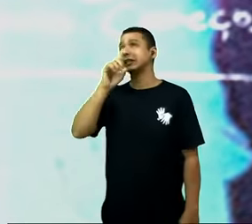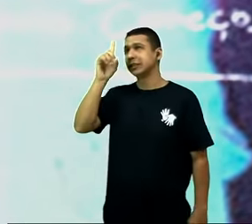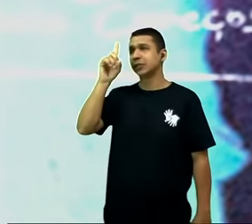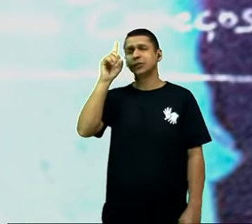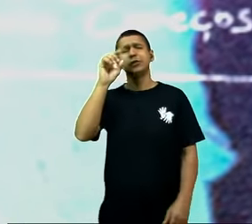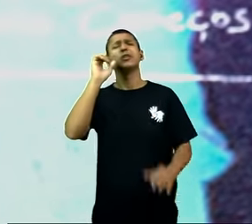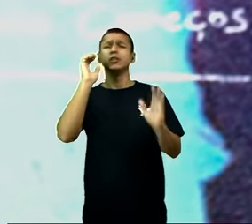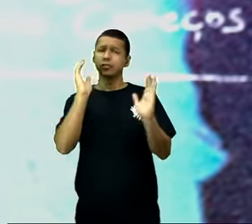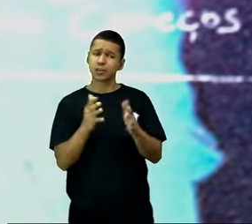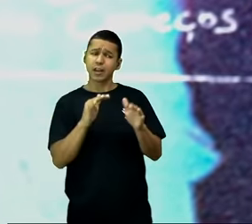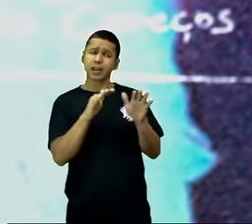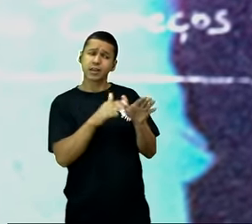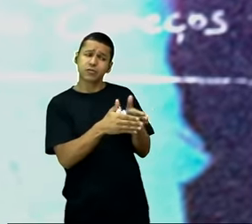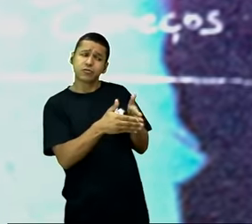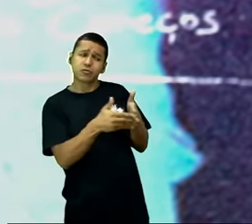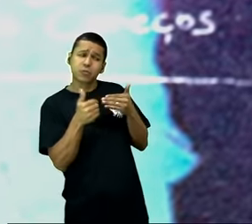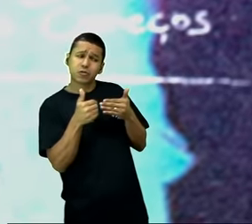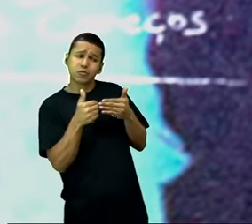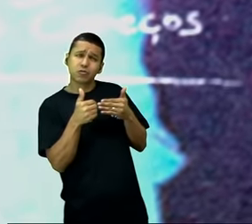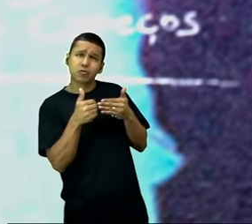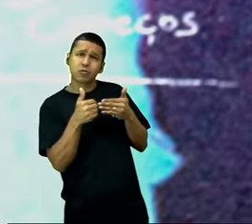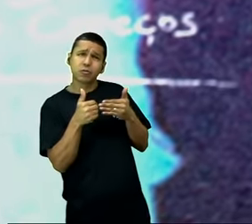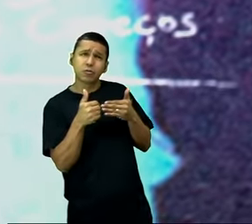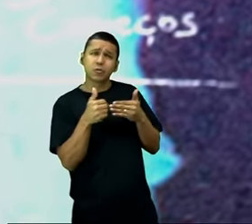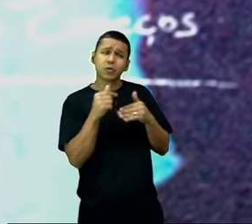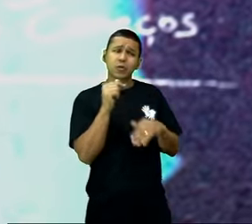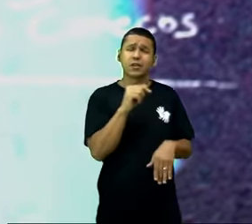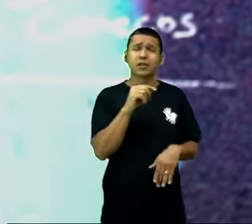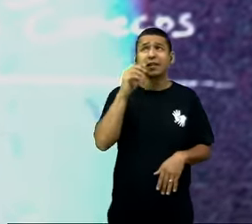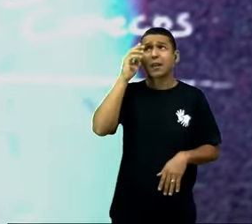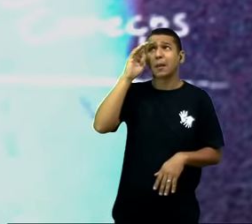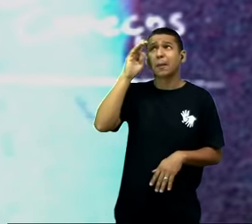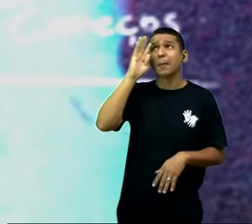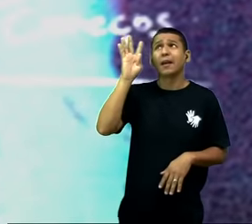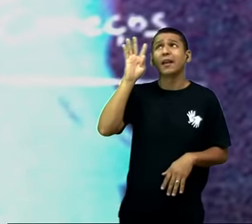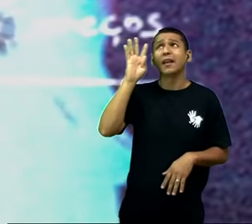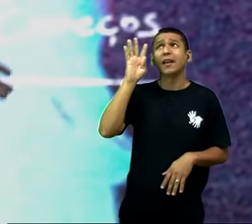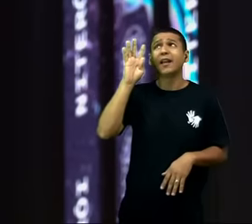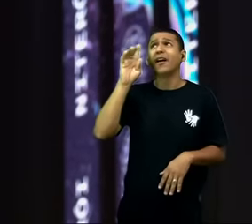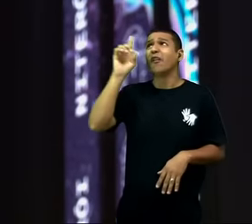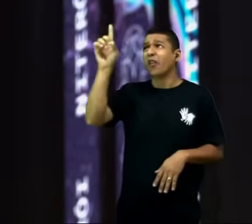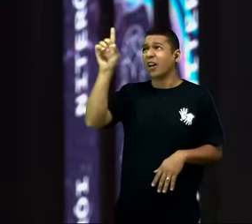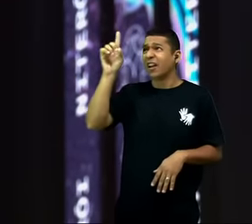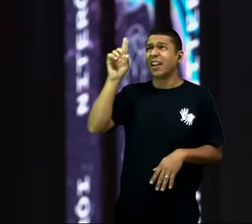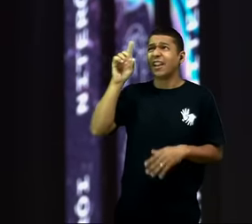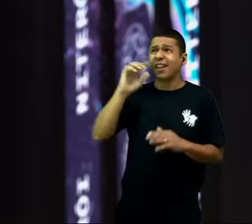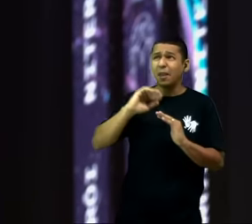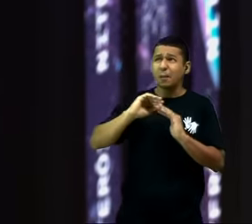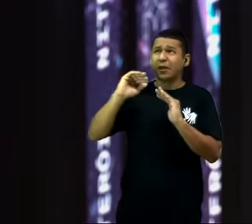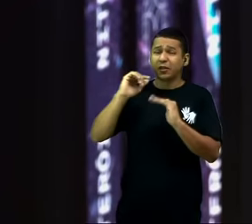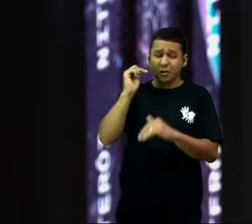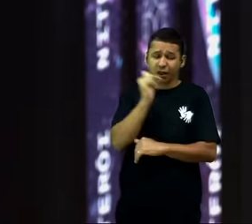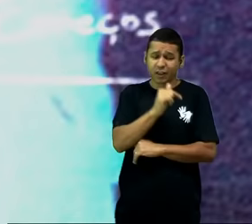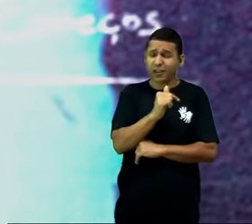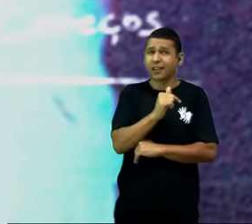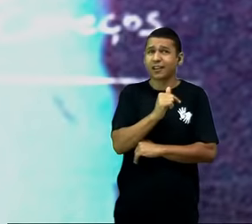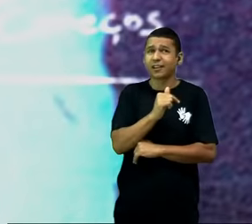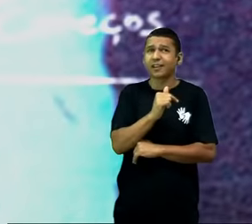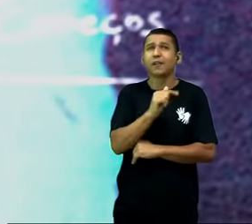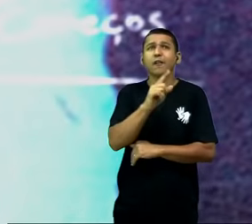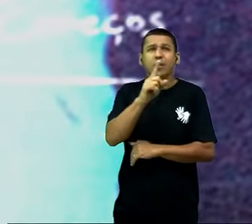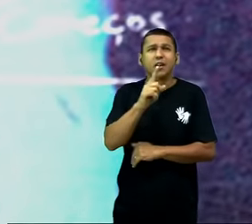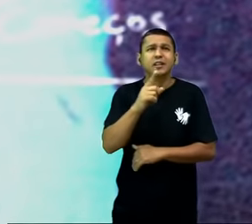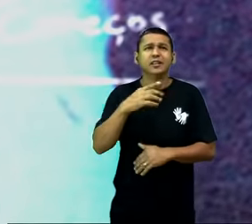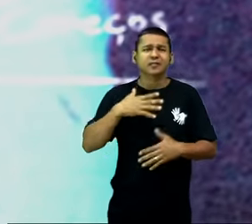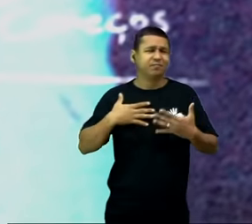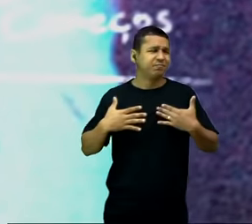que só a possibilidade de entregar, você falou assim, para, só pode ser o diabo. Não acredito, só falando sério. Já doeu na alma, só a